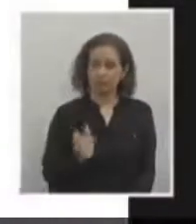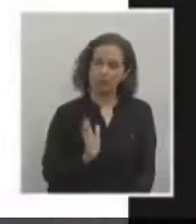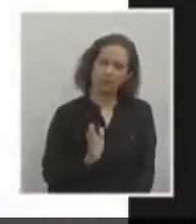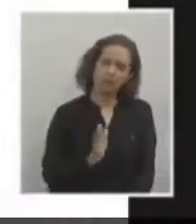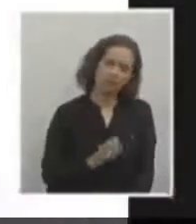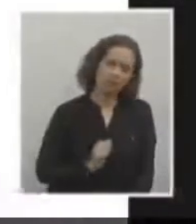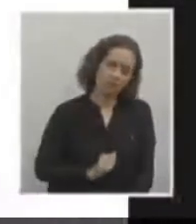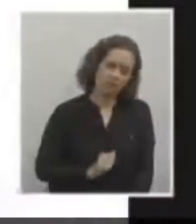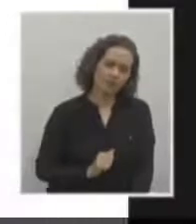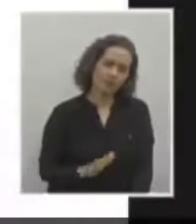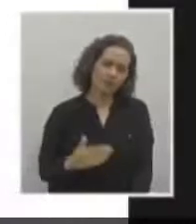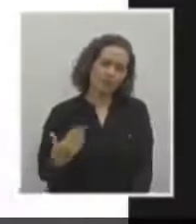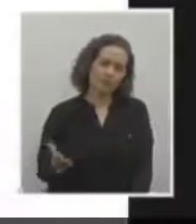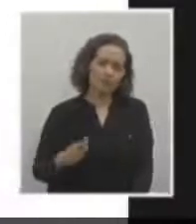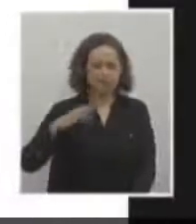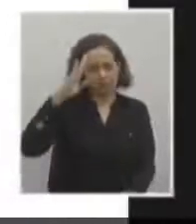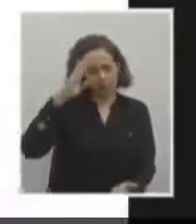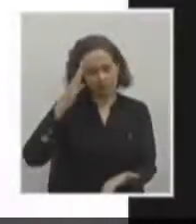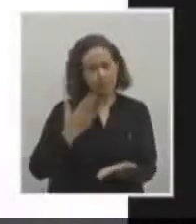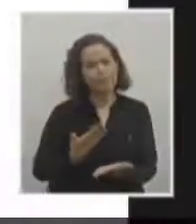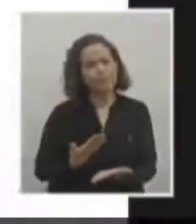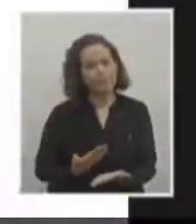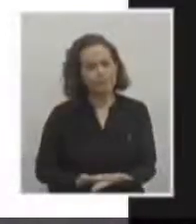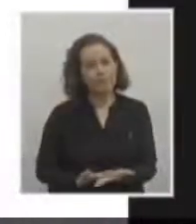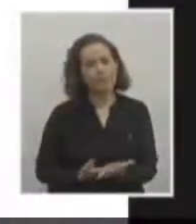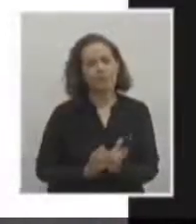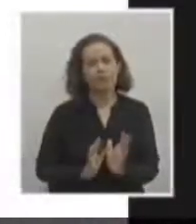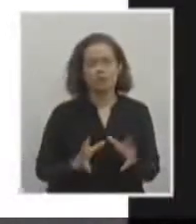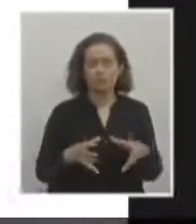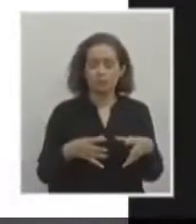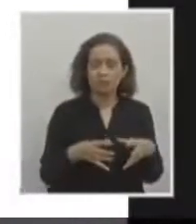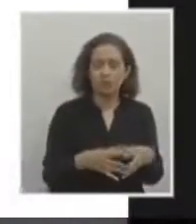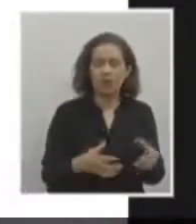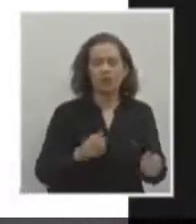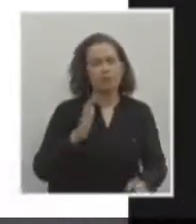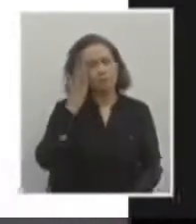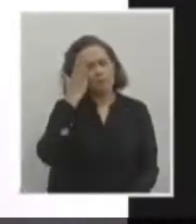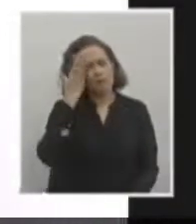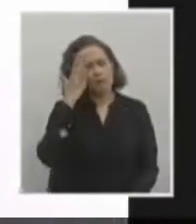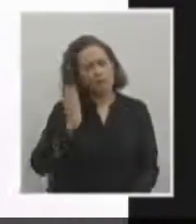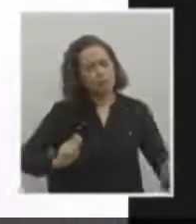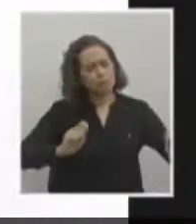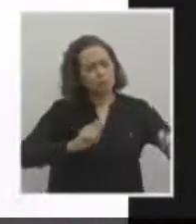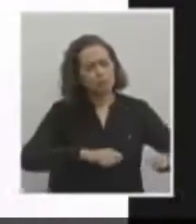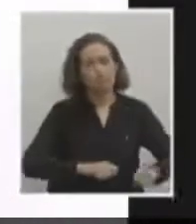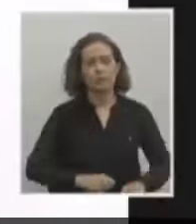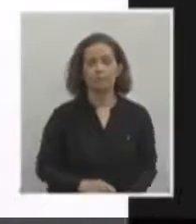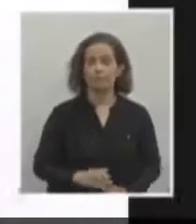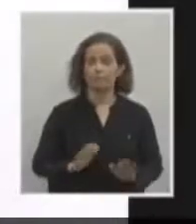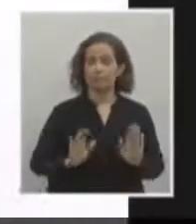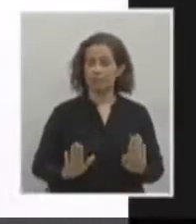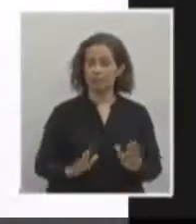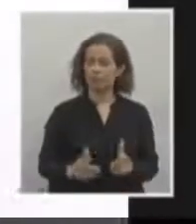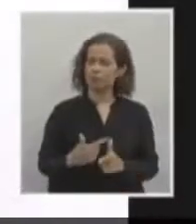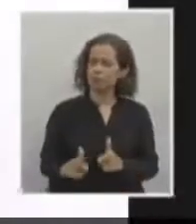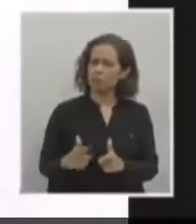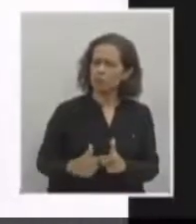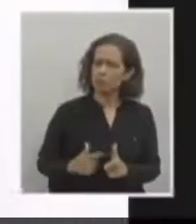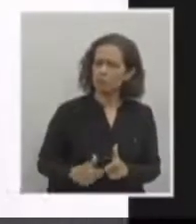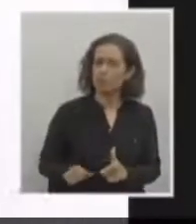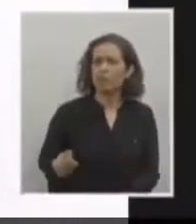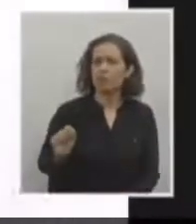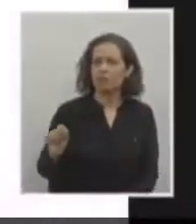certeza, a gente confia muito no pessoal, sabe que eles têm esse potencial. O nosso grande problema é que, se eu fiz